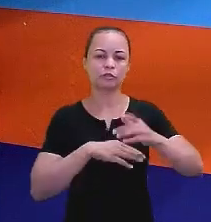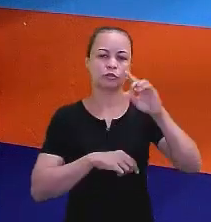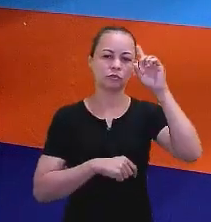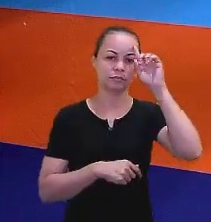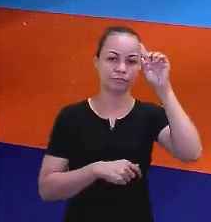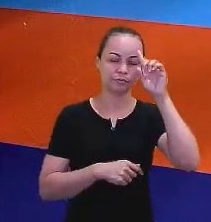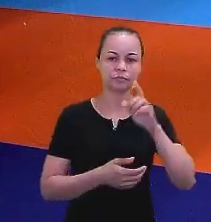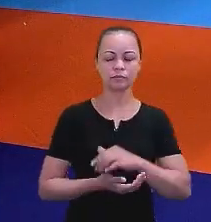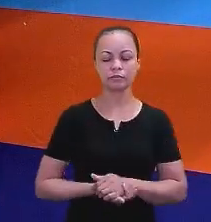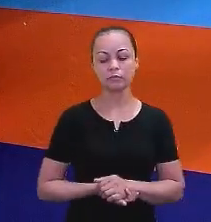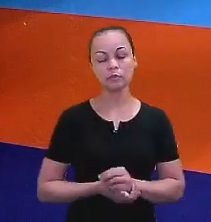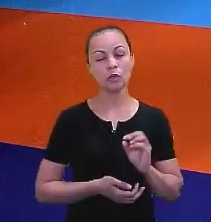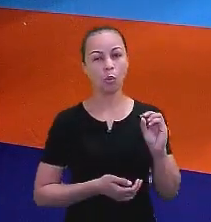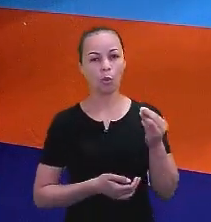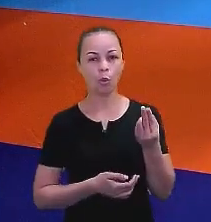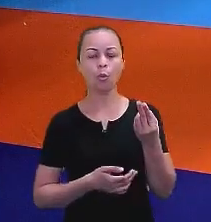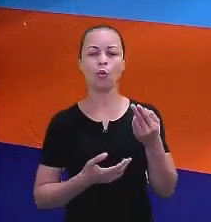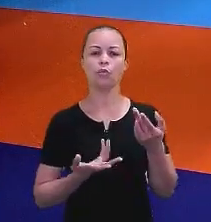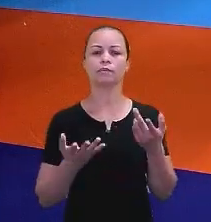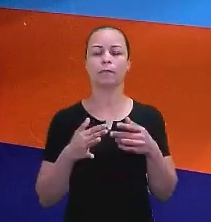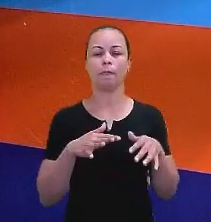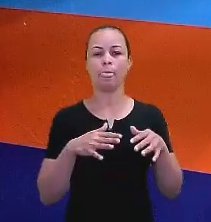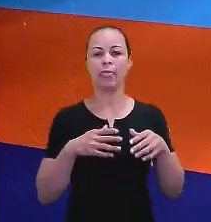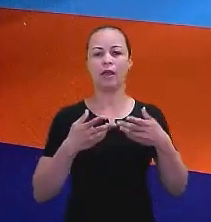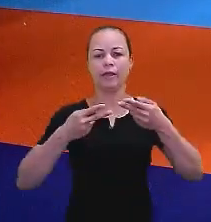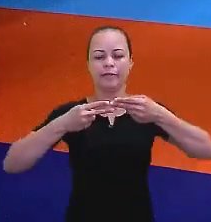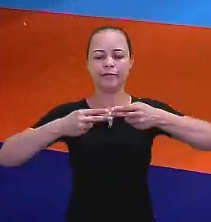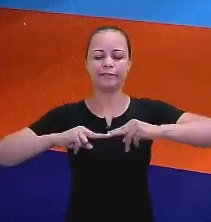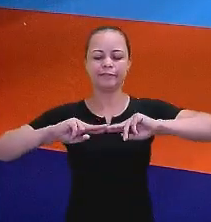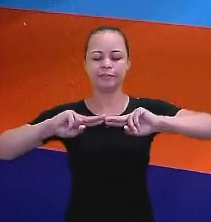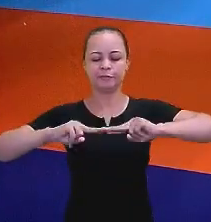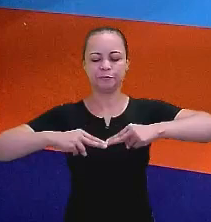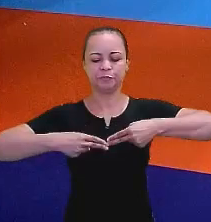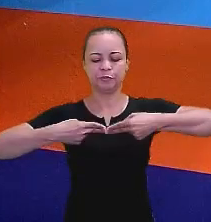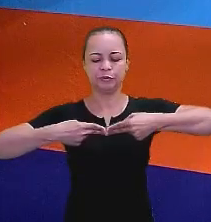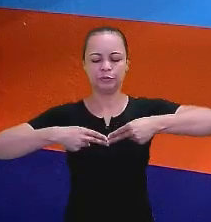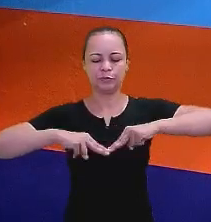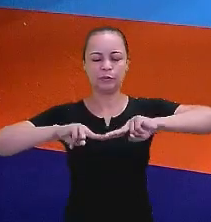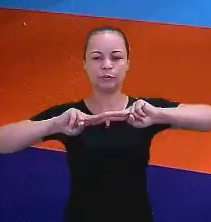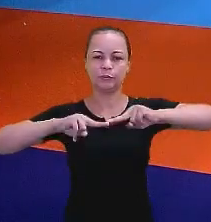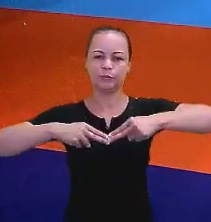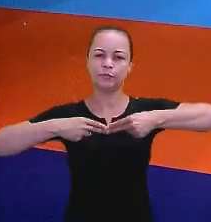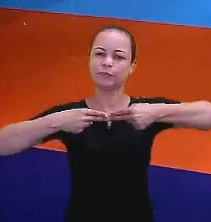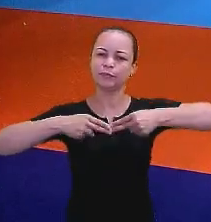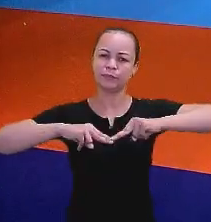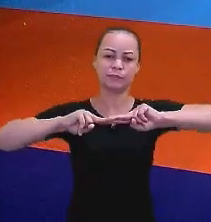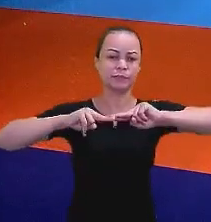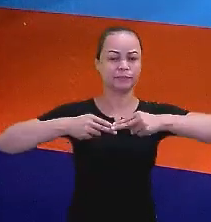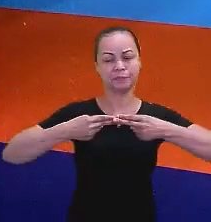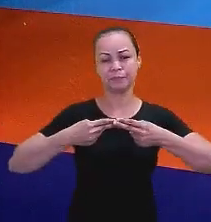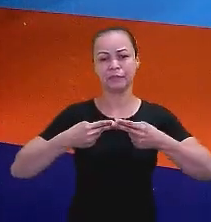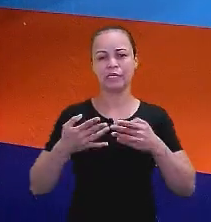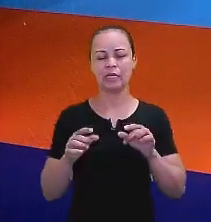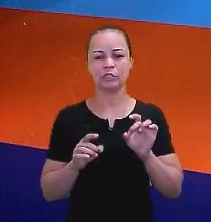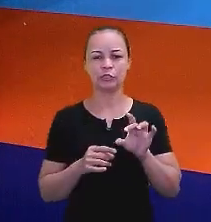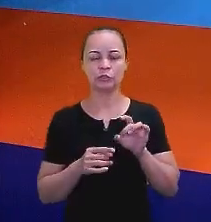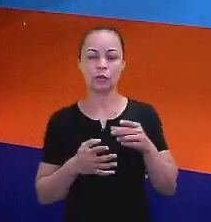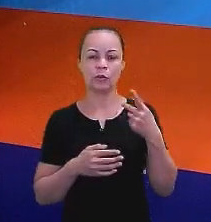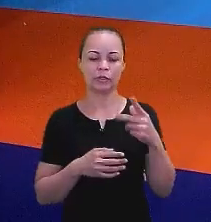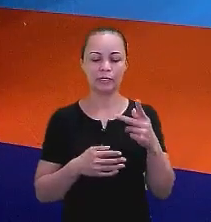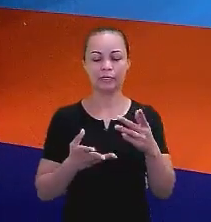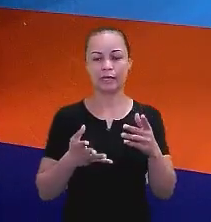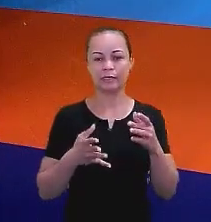dia. Ou a rede social, aquela ali de se balançar, né? Só que aí